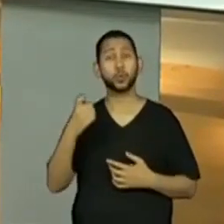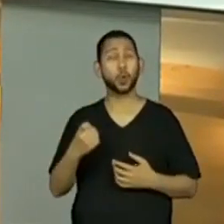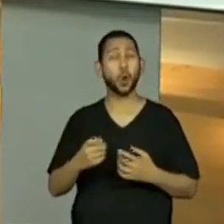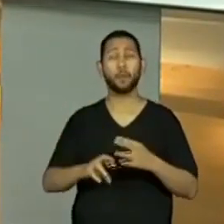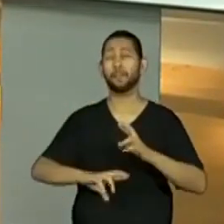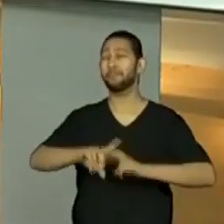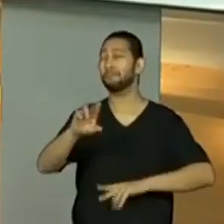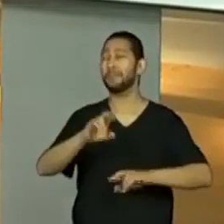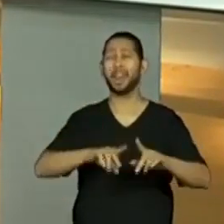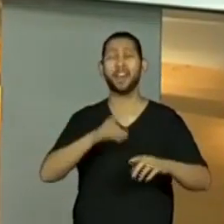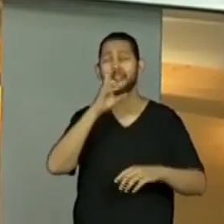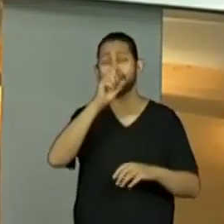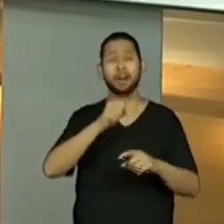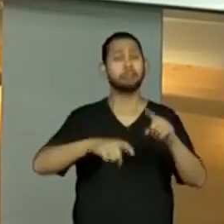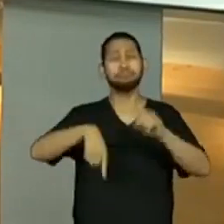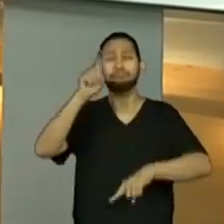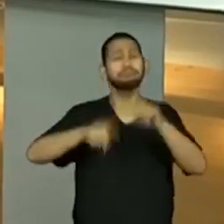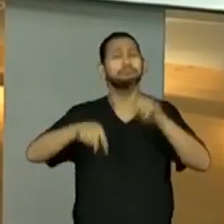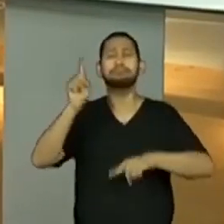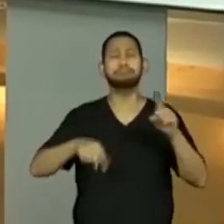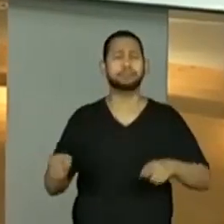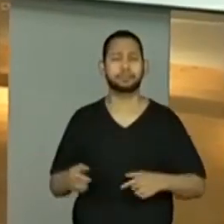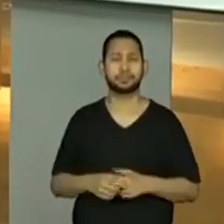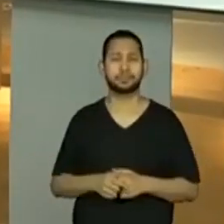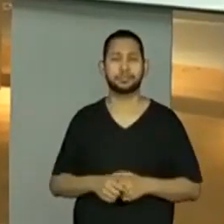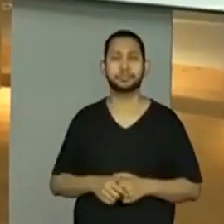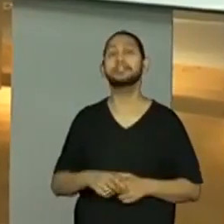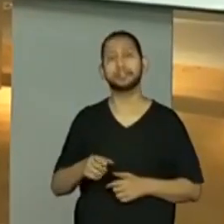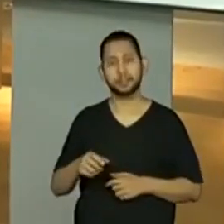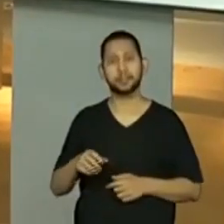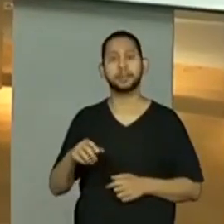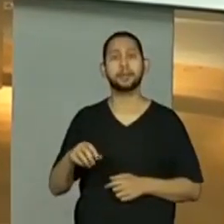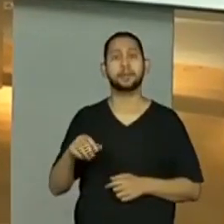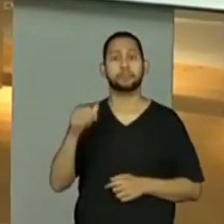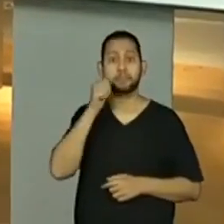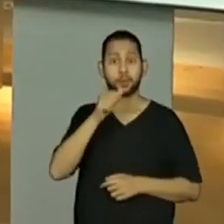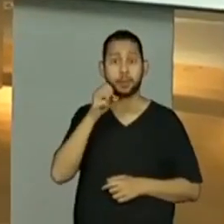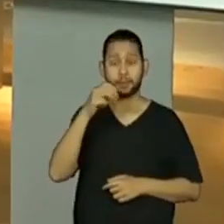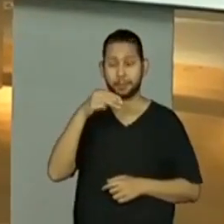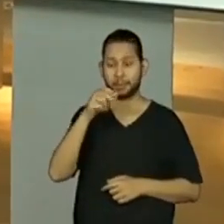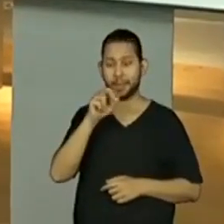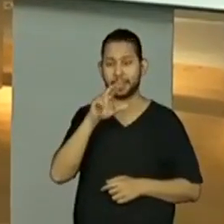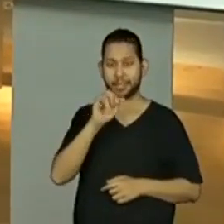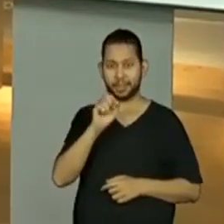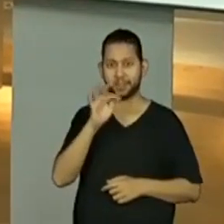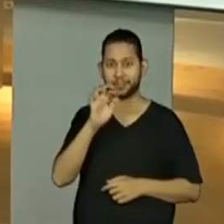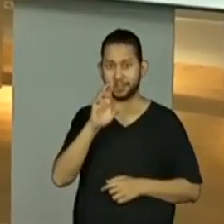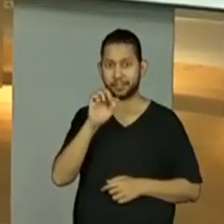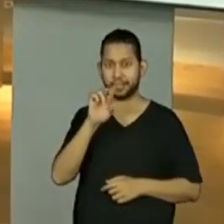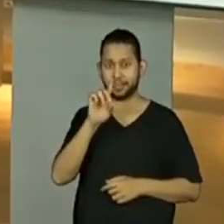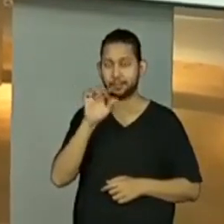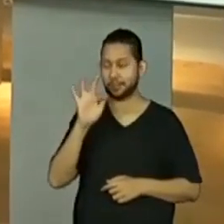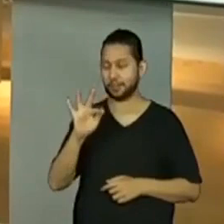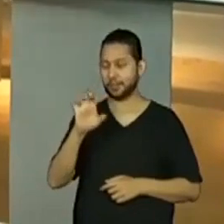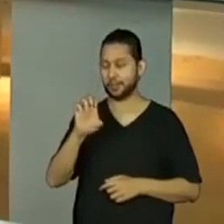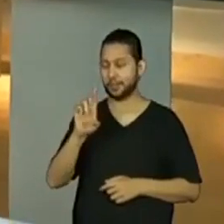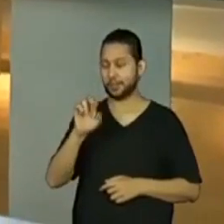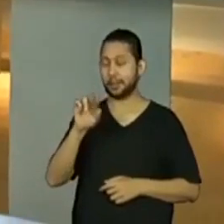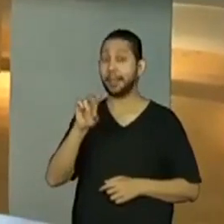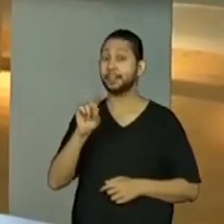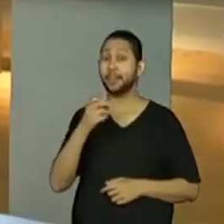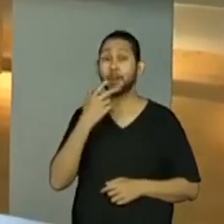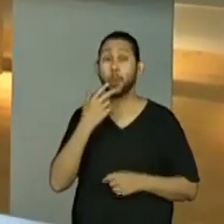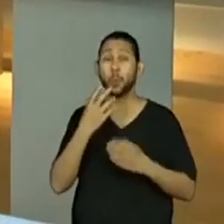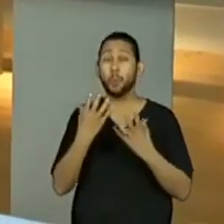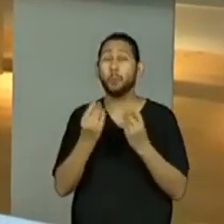bem diferentes. A Maria Fernanda, são muito diferentes. Tá? Agora eles estão